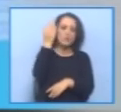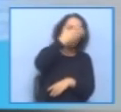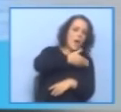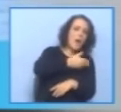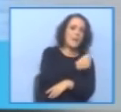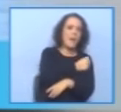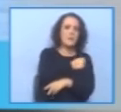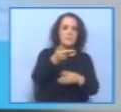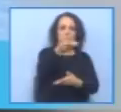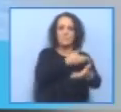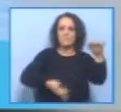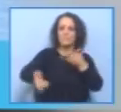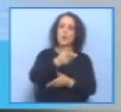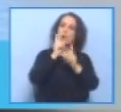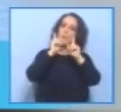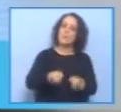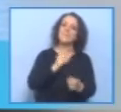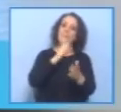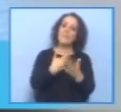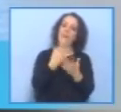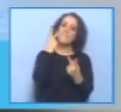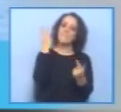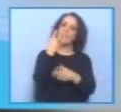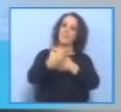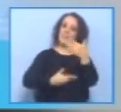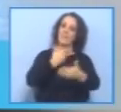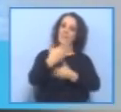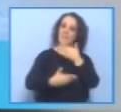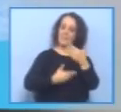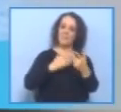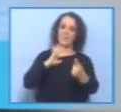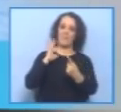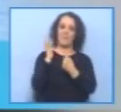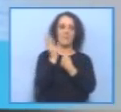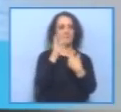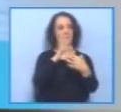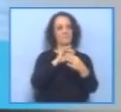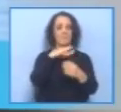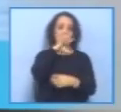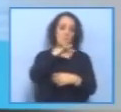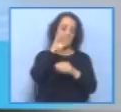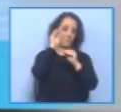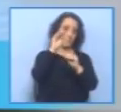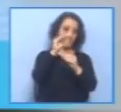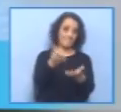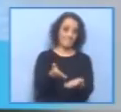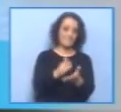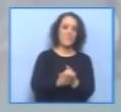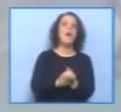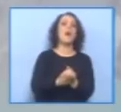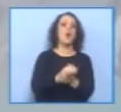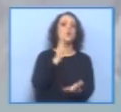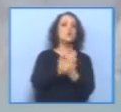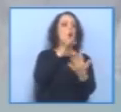catequese familiar. Já não é só o futebol ou outra atividade de fim de semana dos filhos que motiva a reunião dos pais, é também